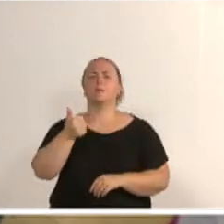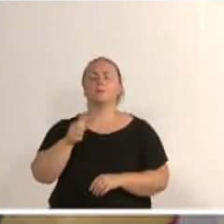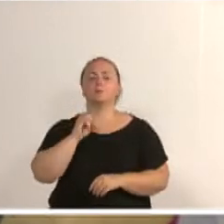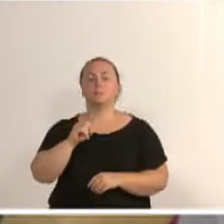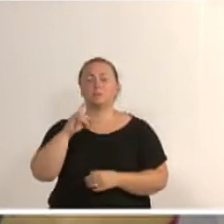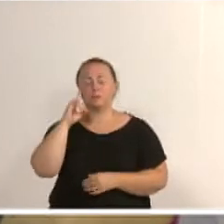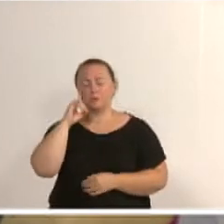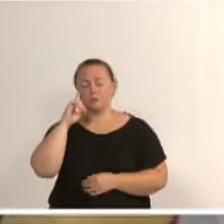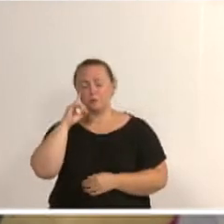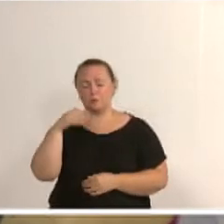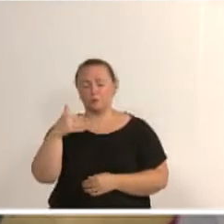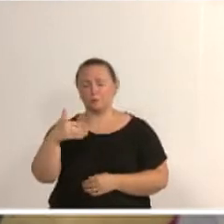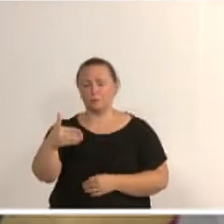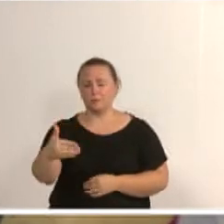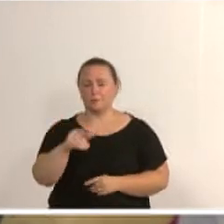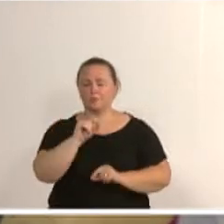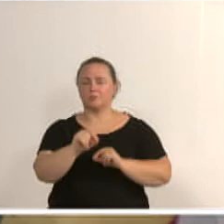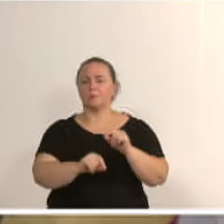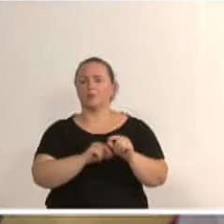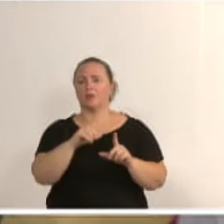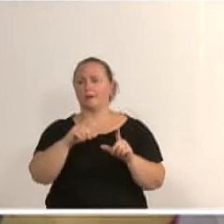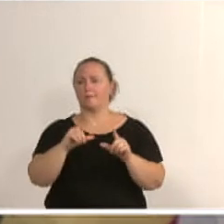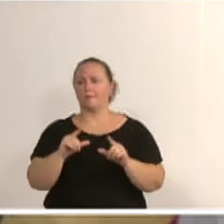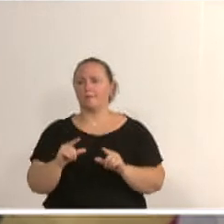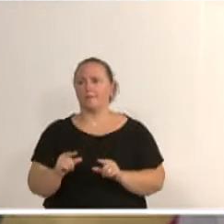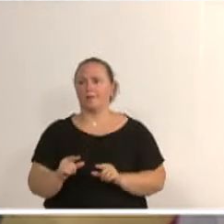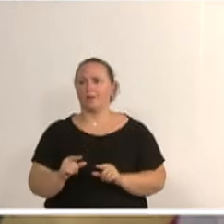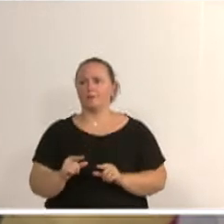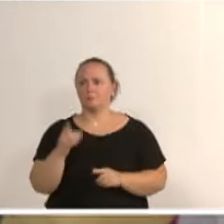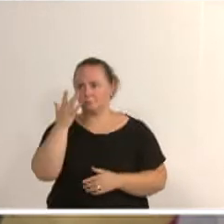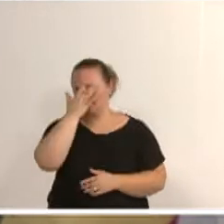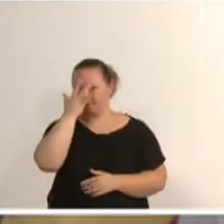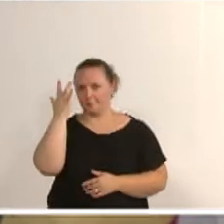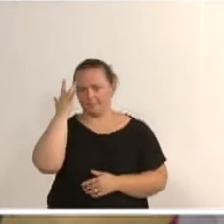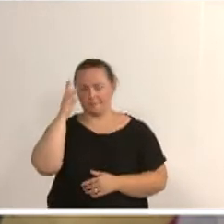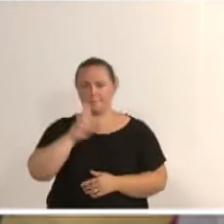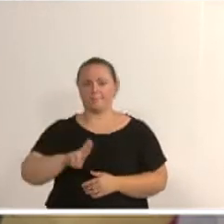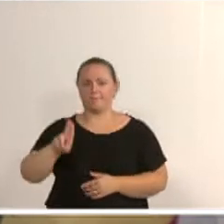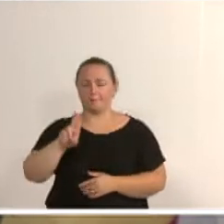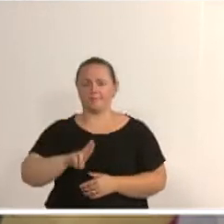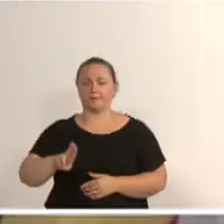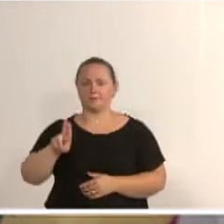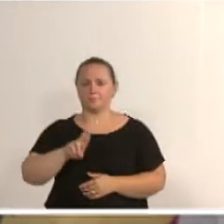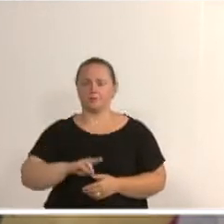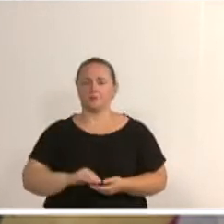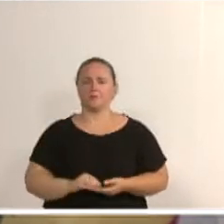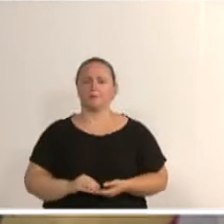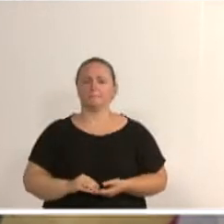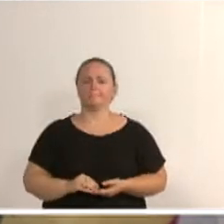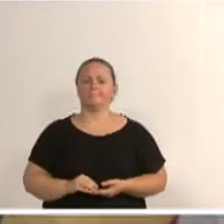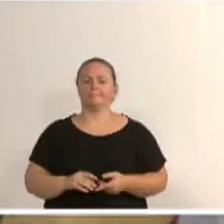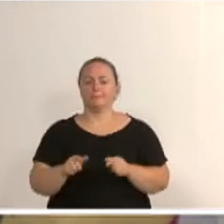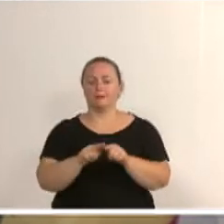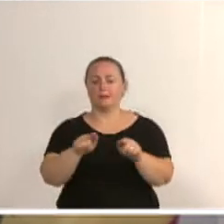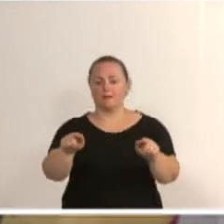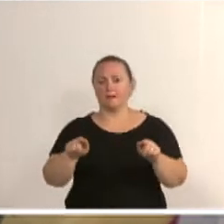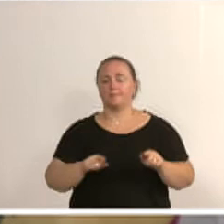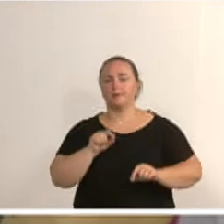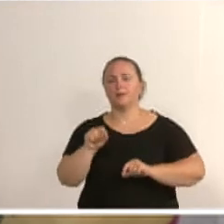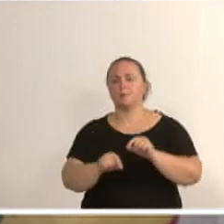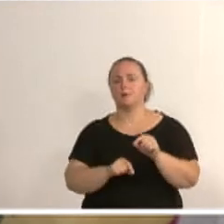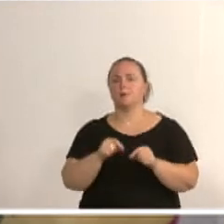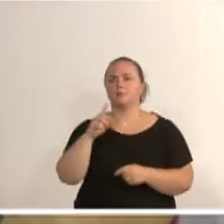dia diminui o número de usuários? Se em nossos gabinetes não param de chegar